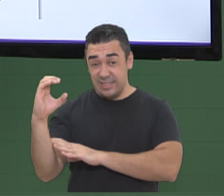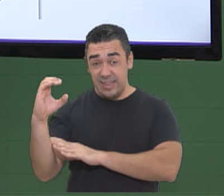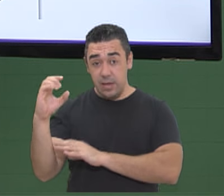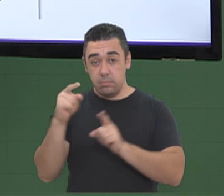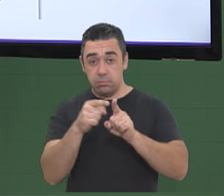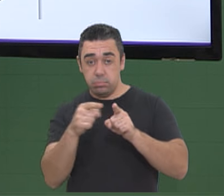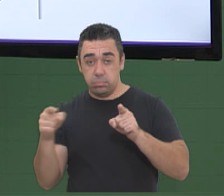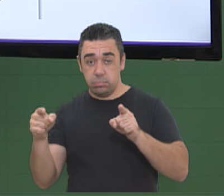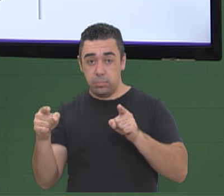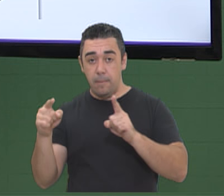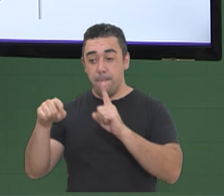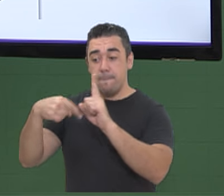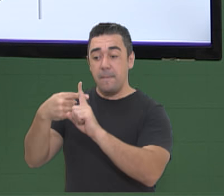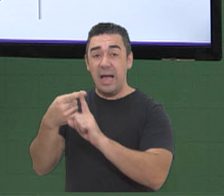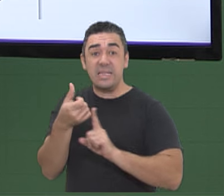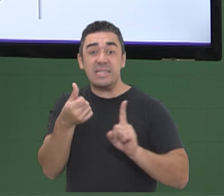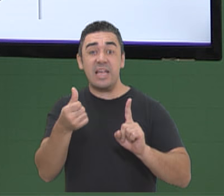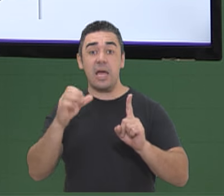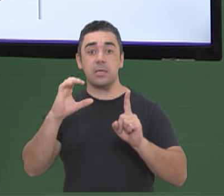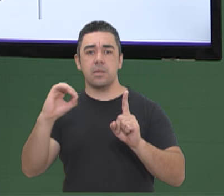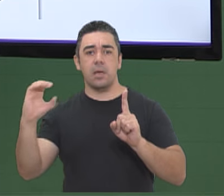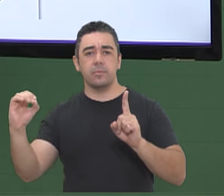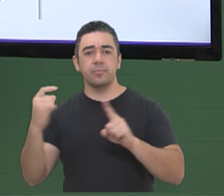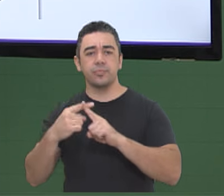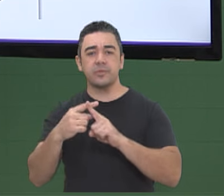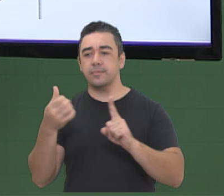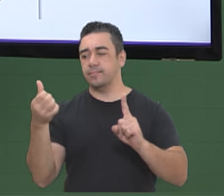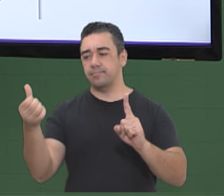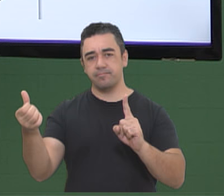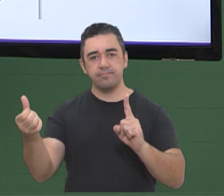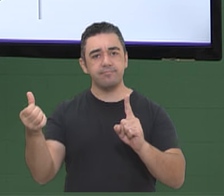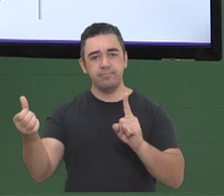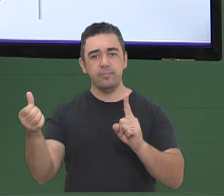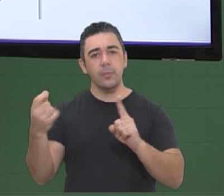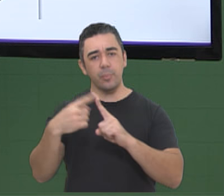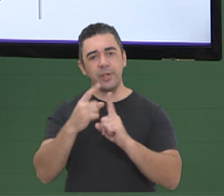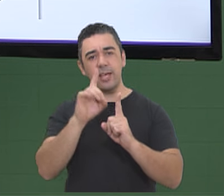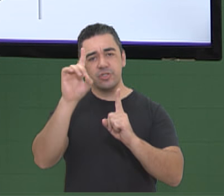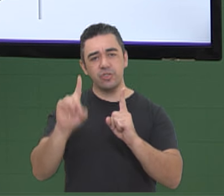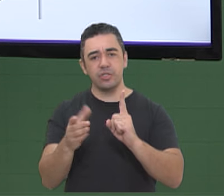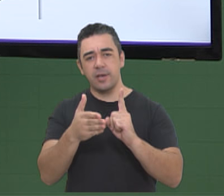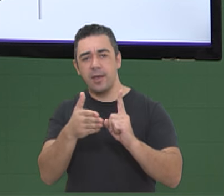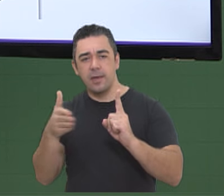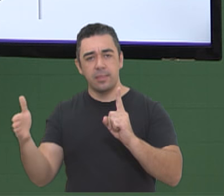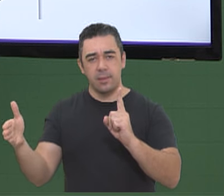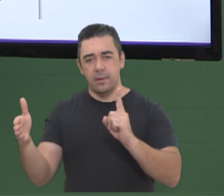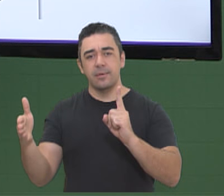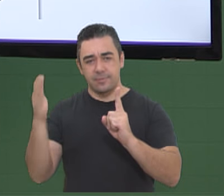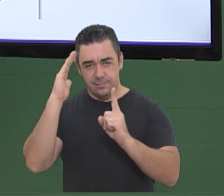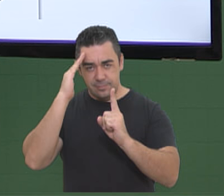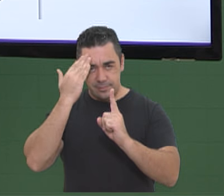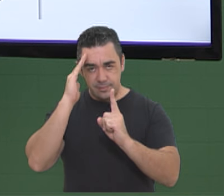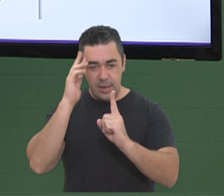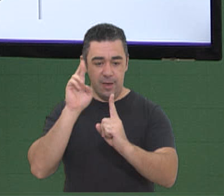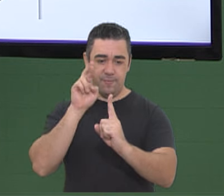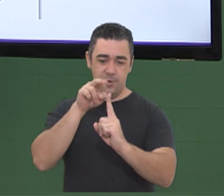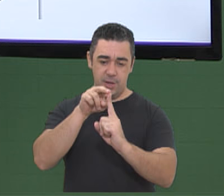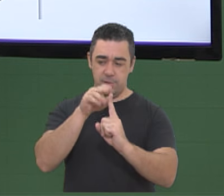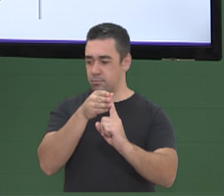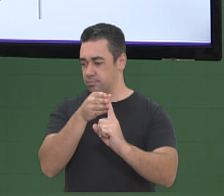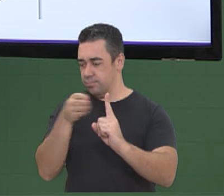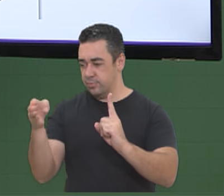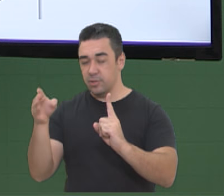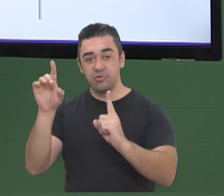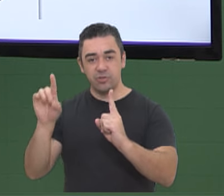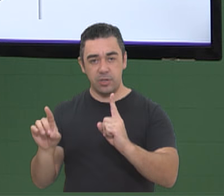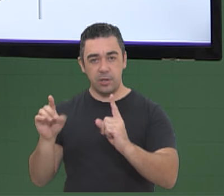mais 600 quilômetros? Porque está à direita da cidade que é a referencial, que é a capital. Tudo